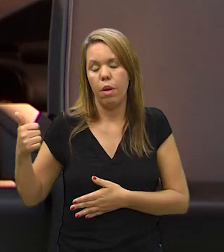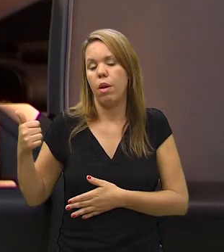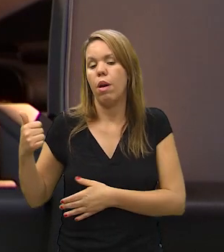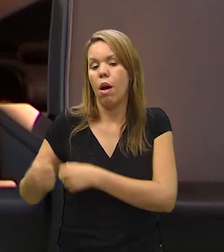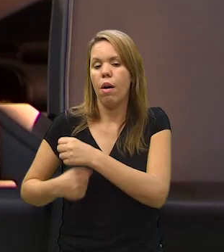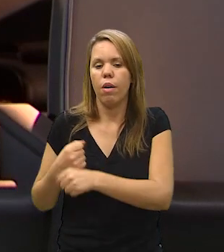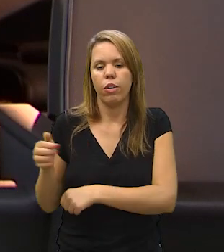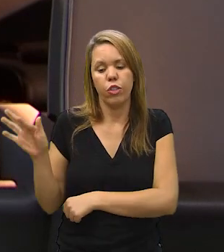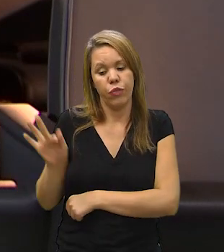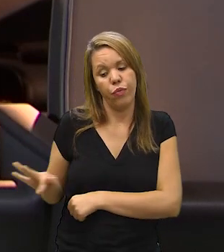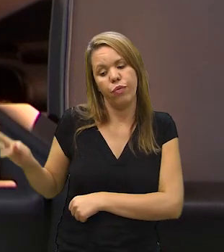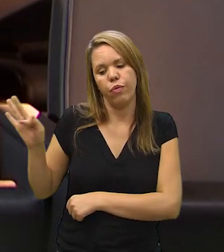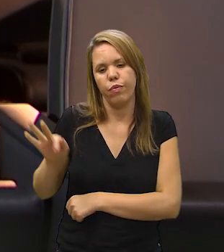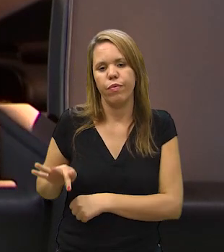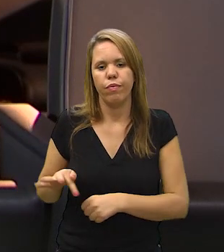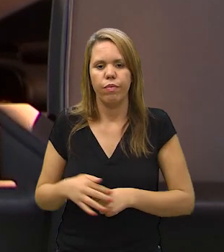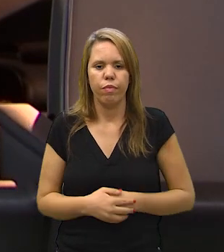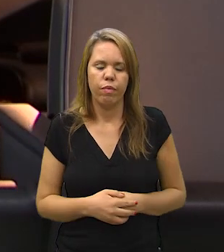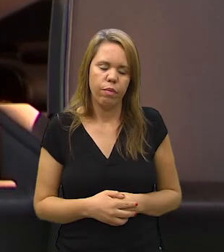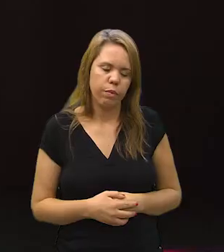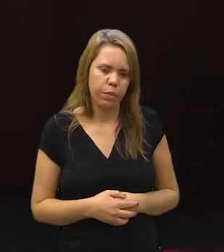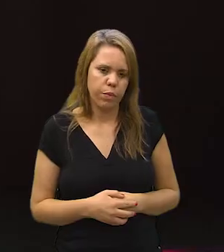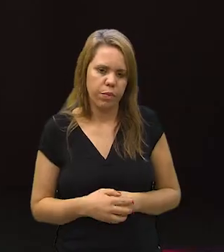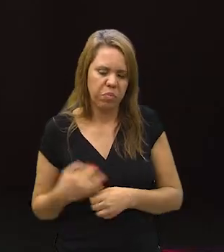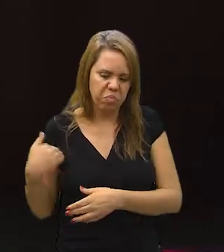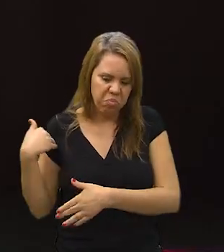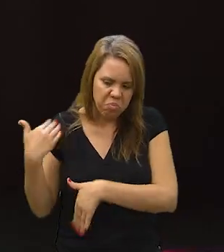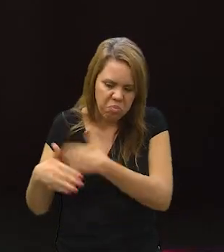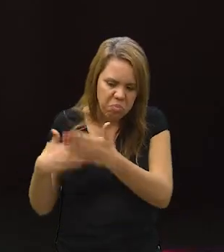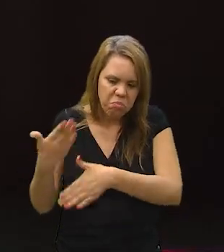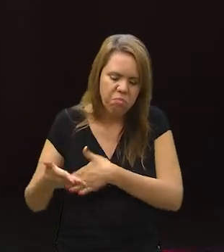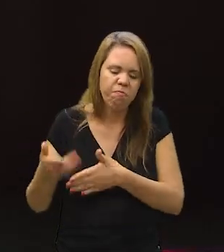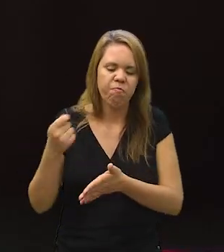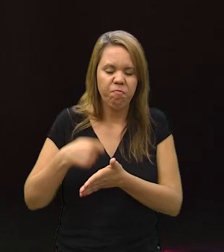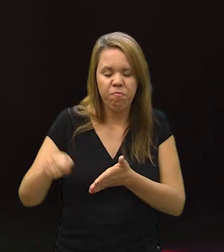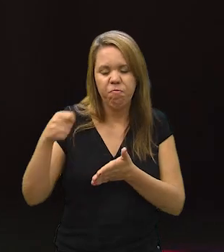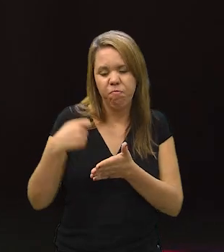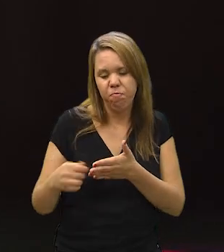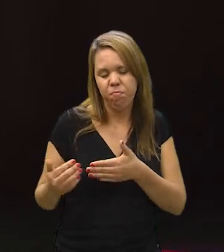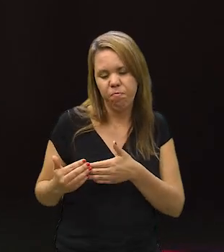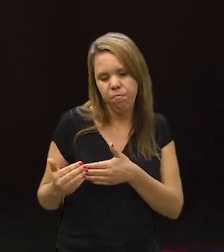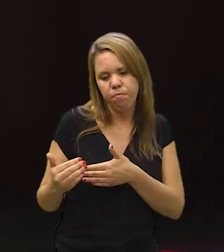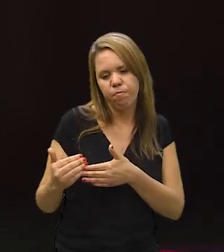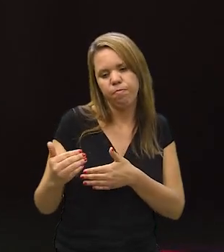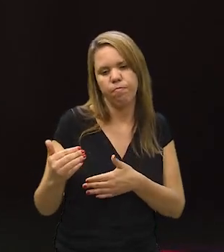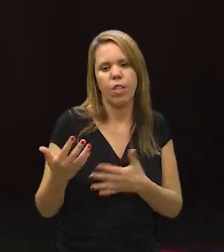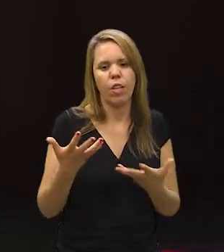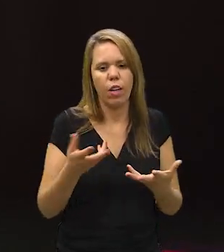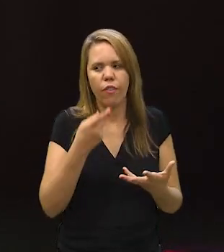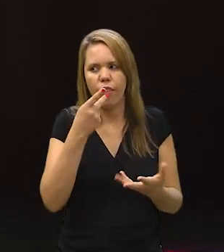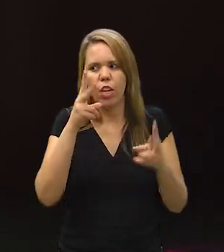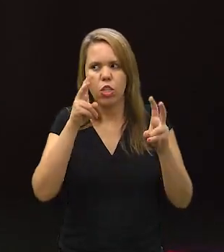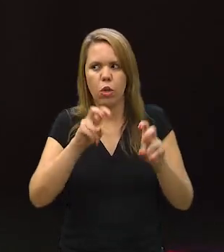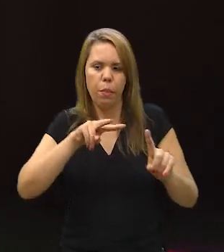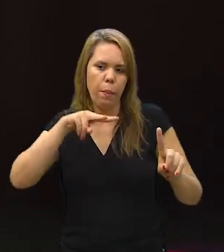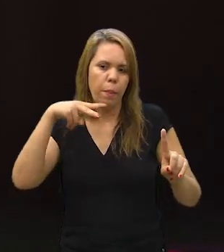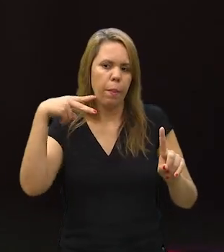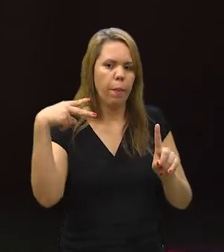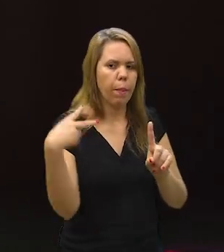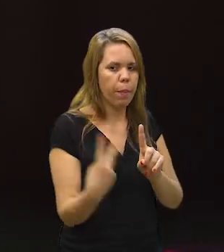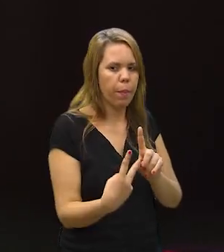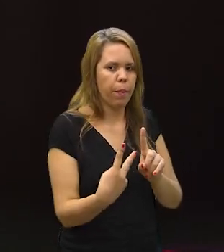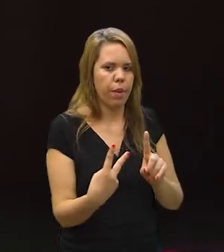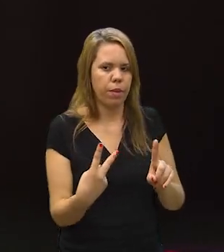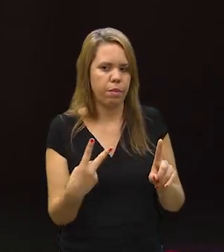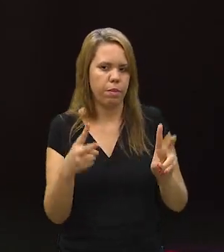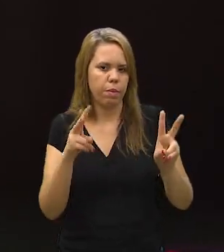de faculdade e ele veio se arrastando, assim, e eu queria falar sobre perspectiva, eu